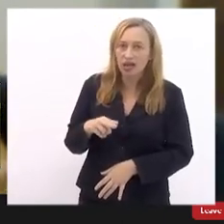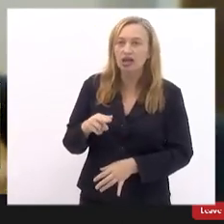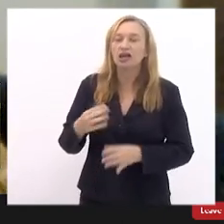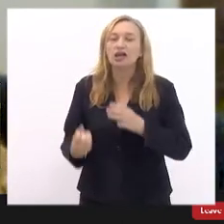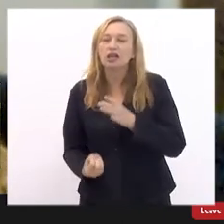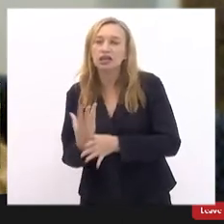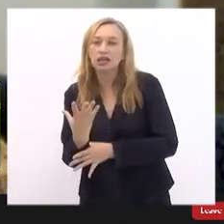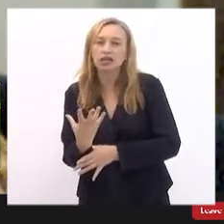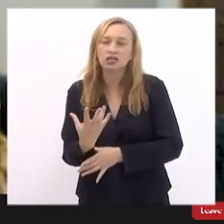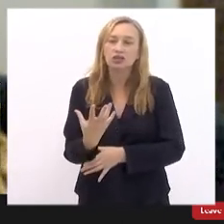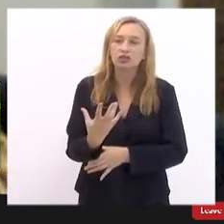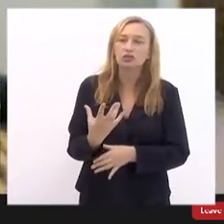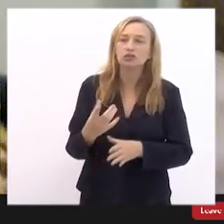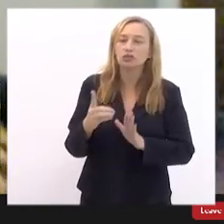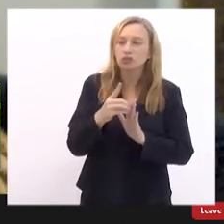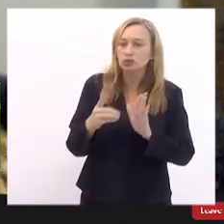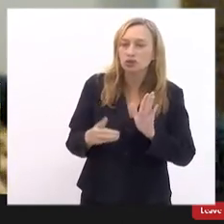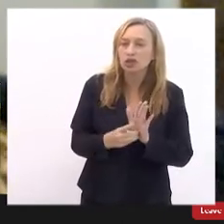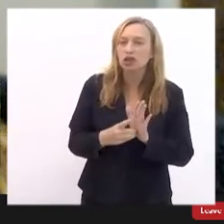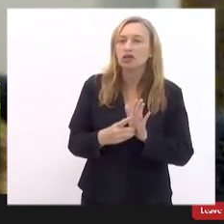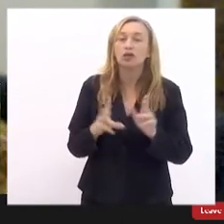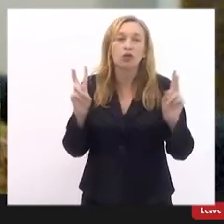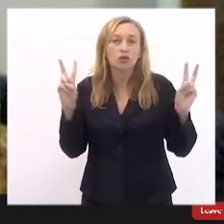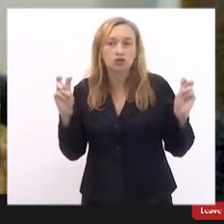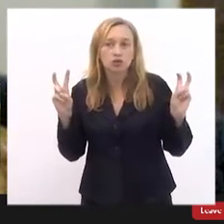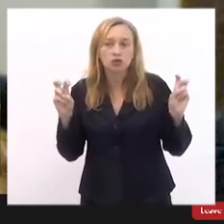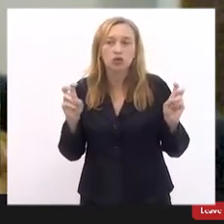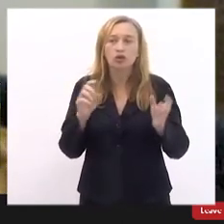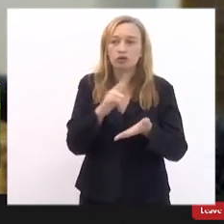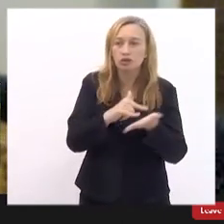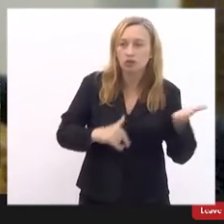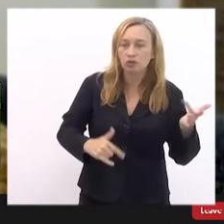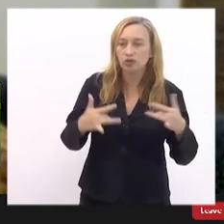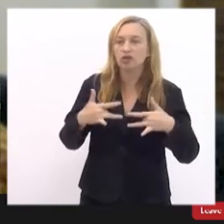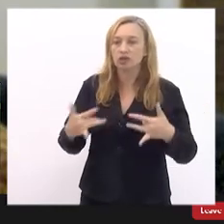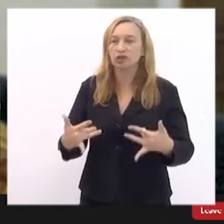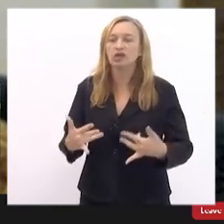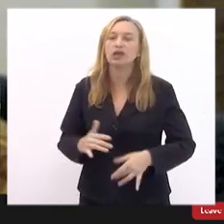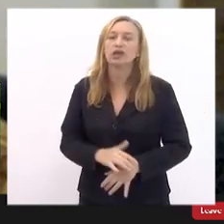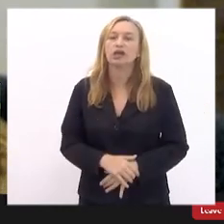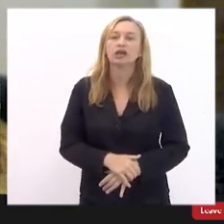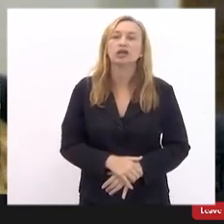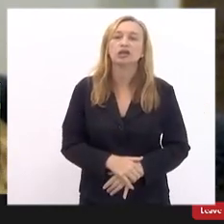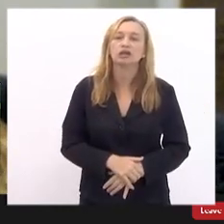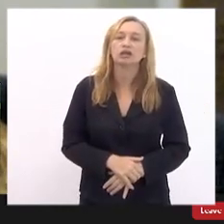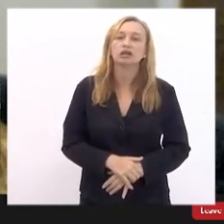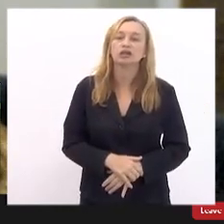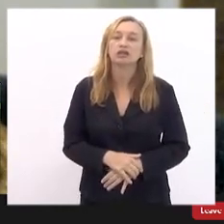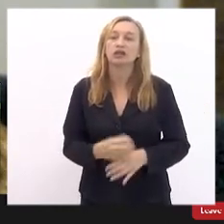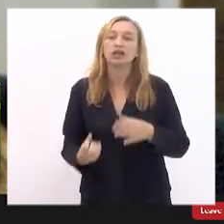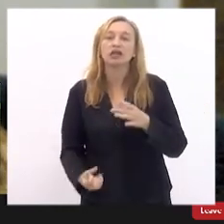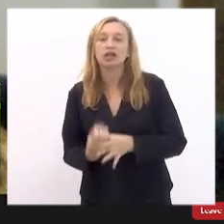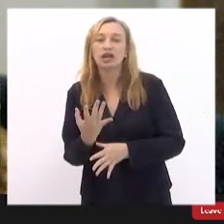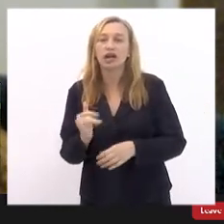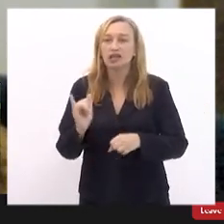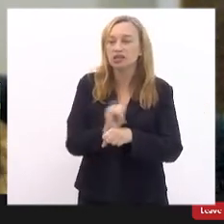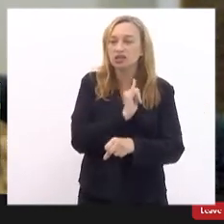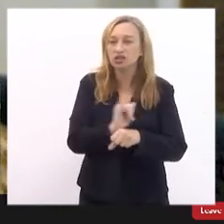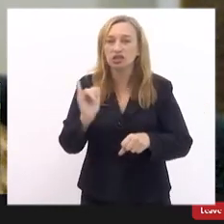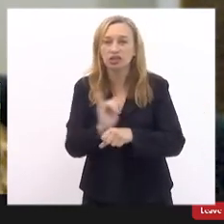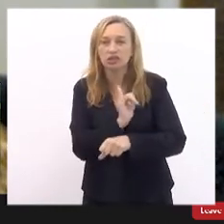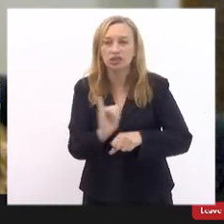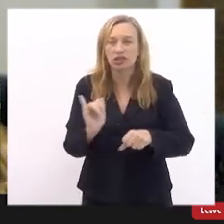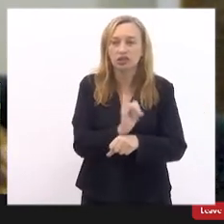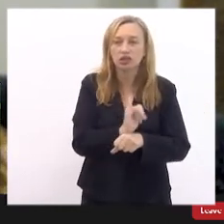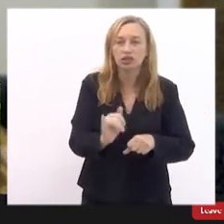a partir de um decreto a questão do aval solidário. O aval solidário ele vai criar essa dinâmica